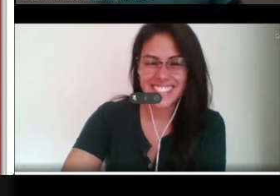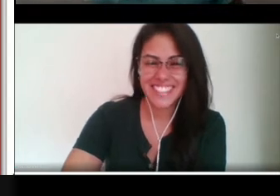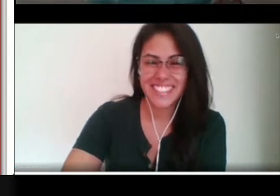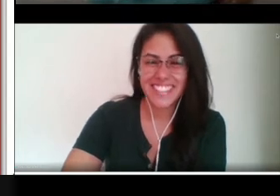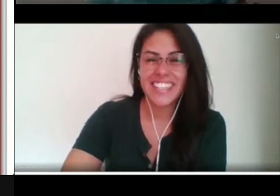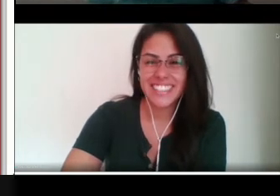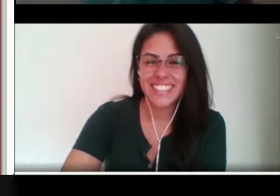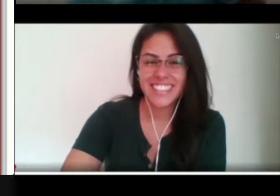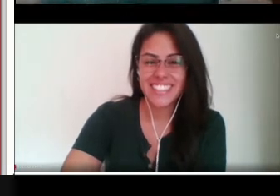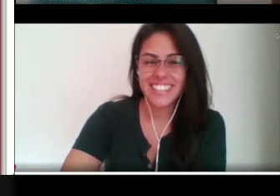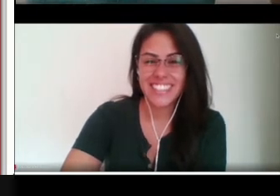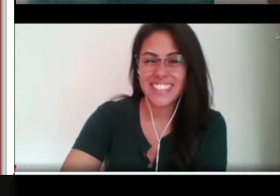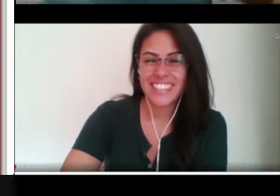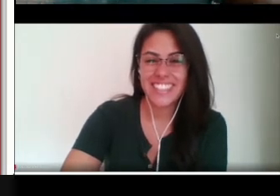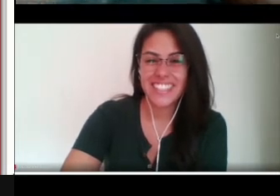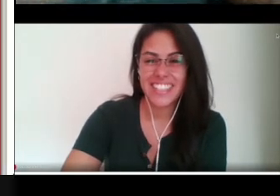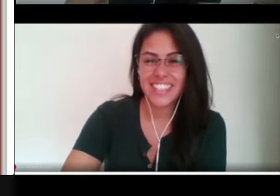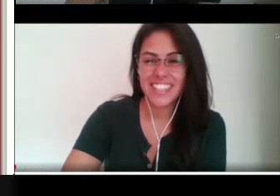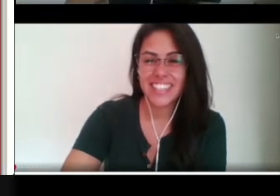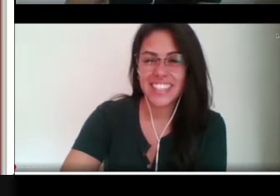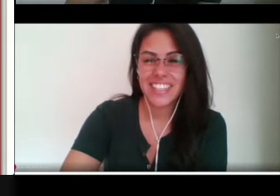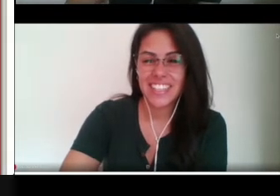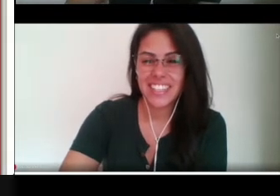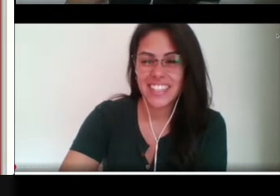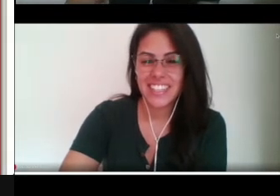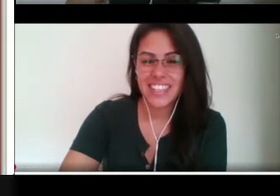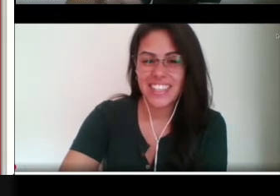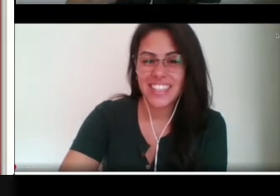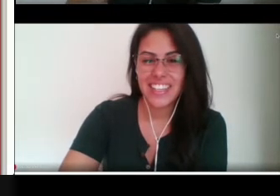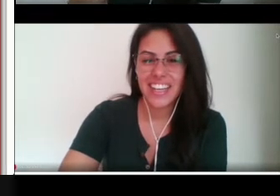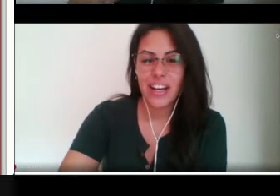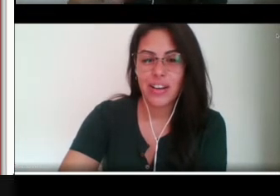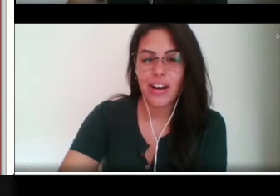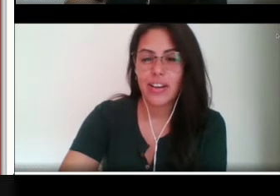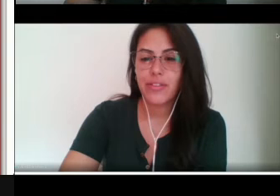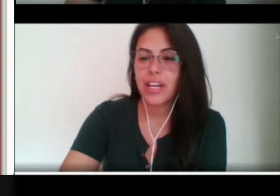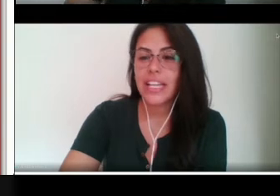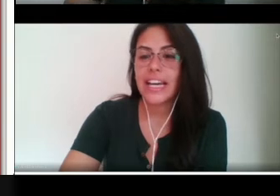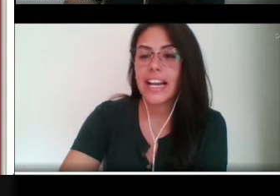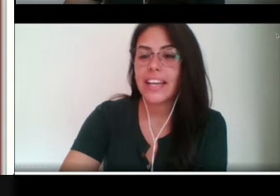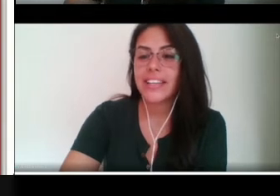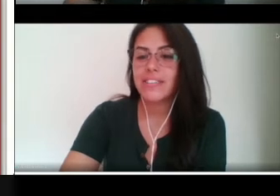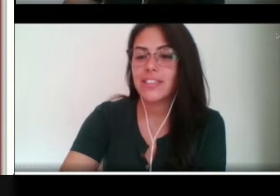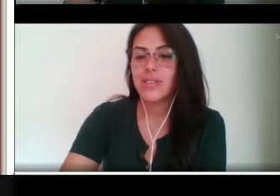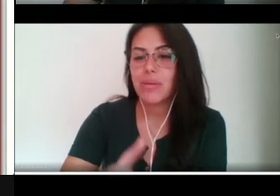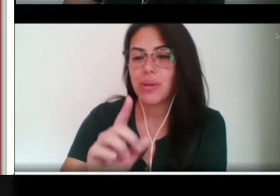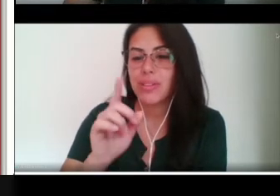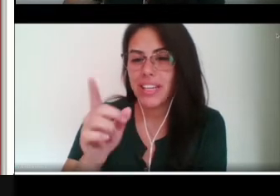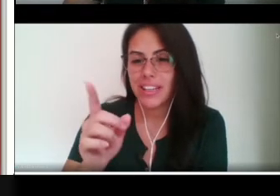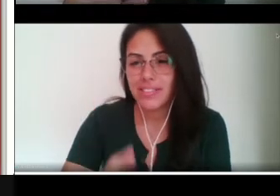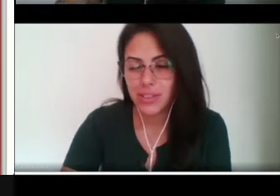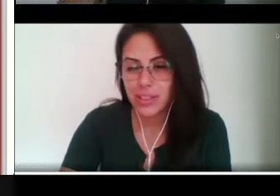levantou, ele vai resolver meu problema. Foi a Ana Cléia que levantou a mão e ela levantou de novo. Peraí.